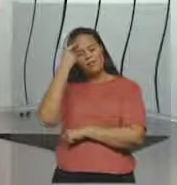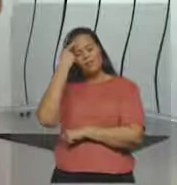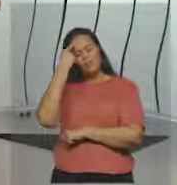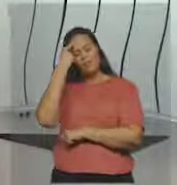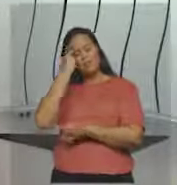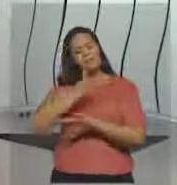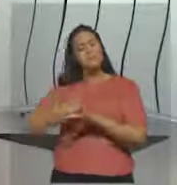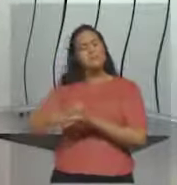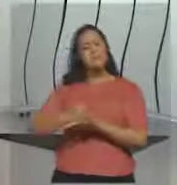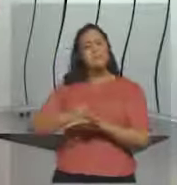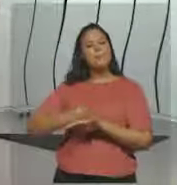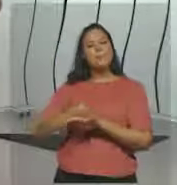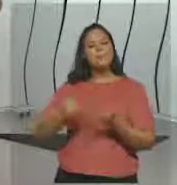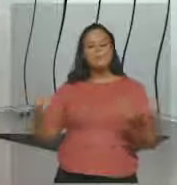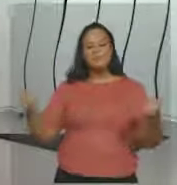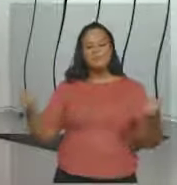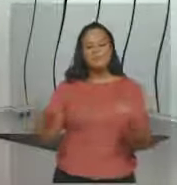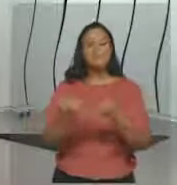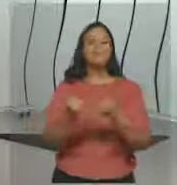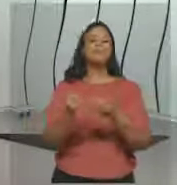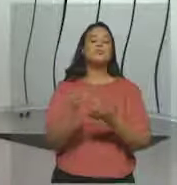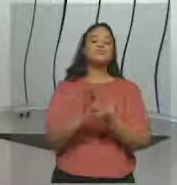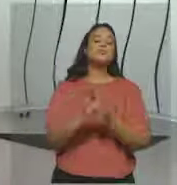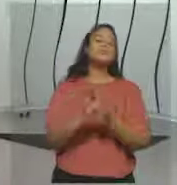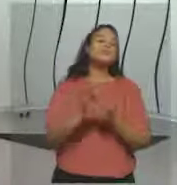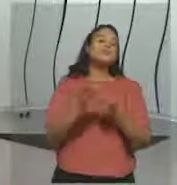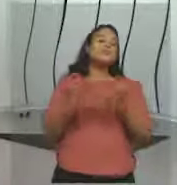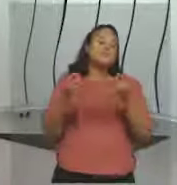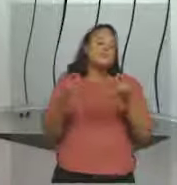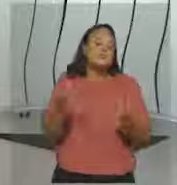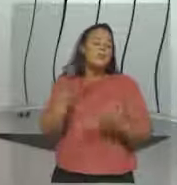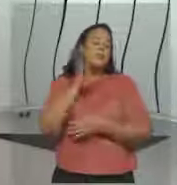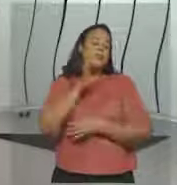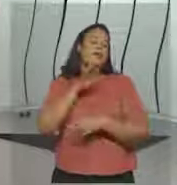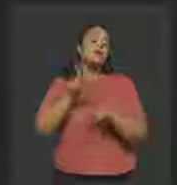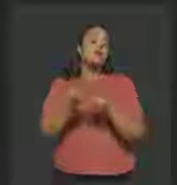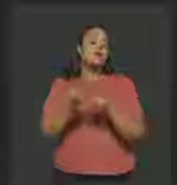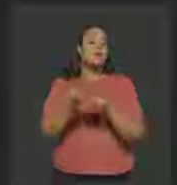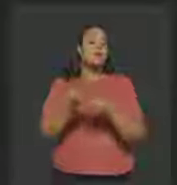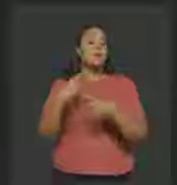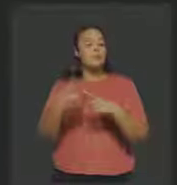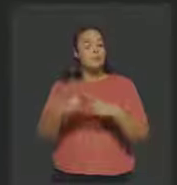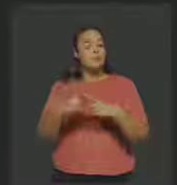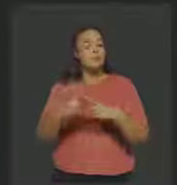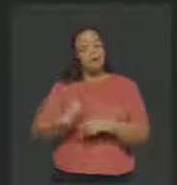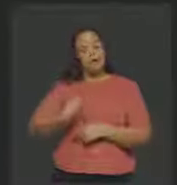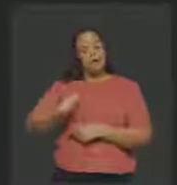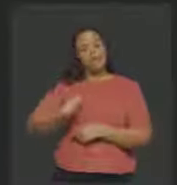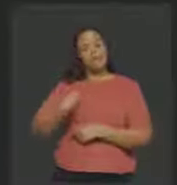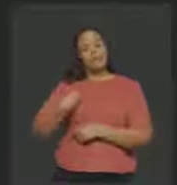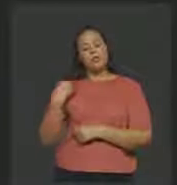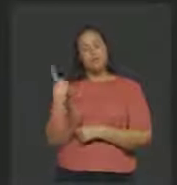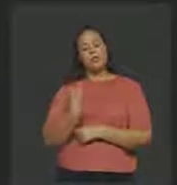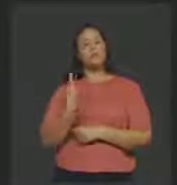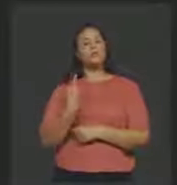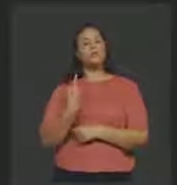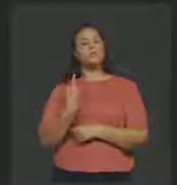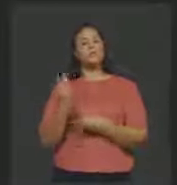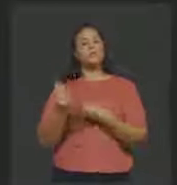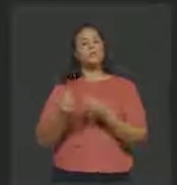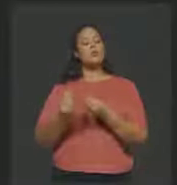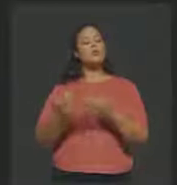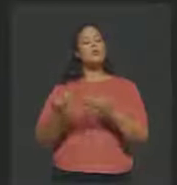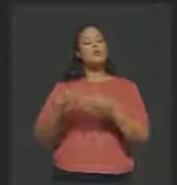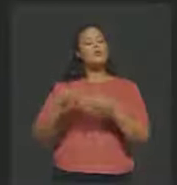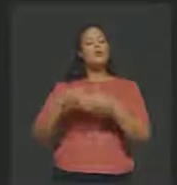básicas sobre circuitos simples. E é legal a gente entender um pouco disso, porque tem a ver com a nossa vida real, tem a ver com que aparelhos que estão dentro